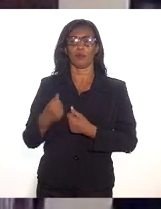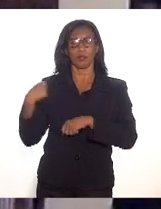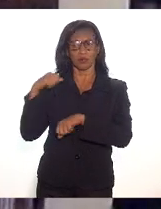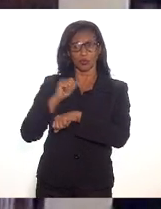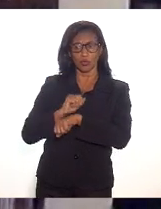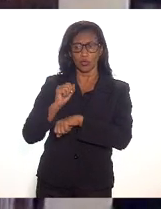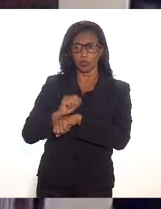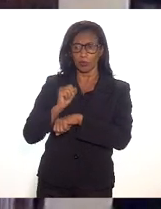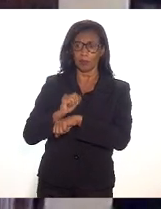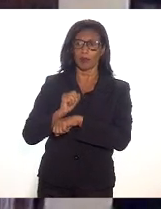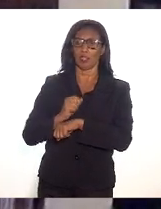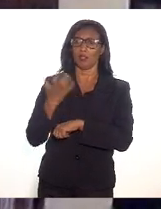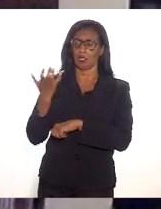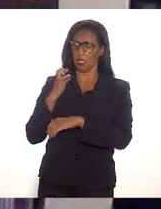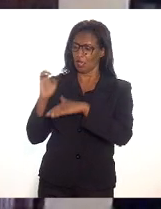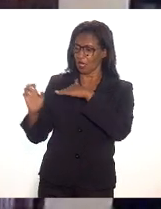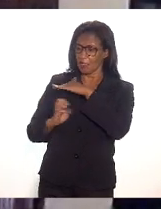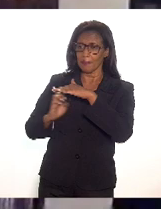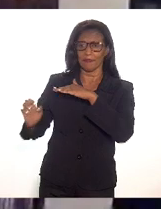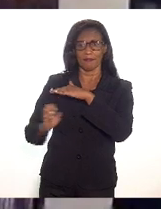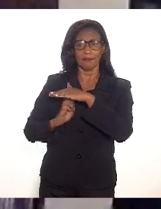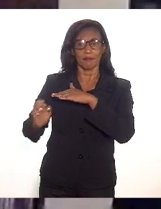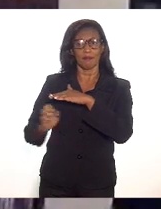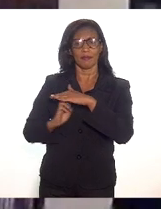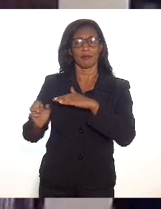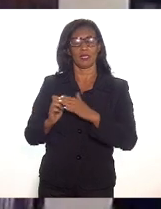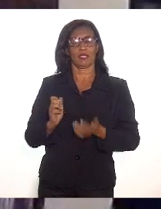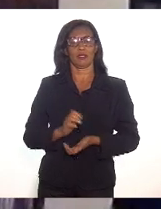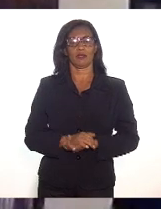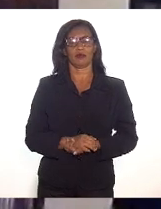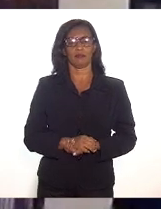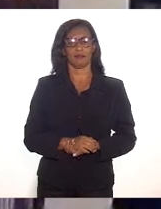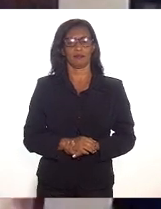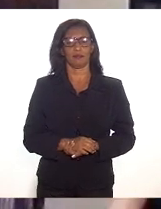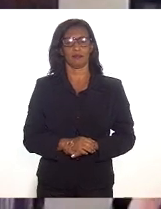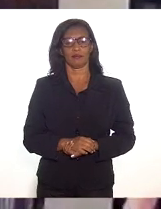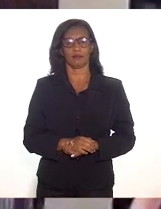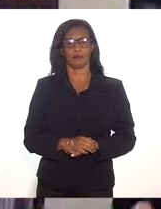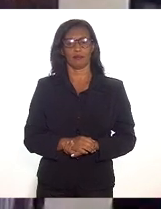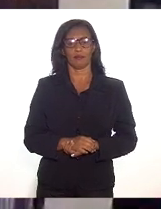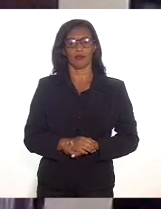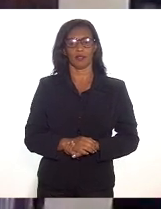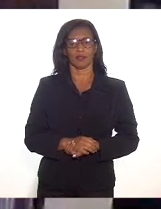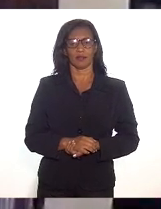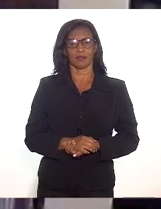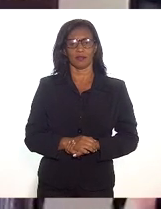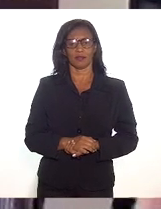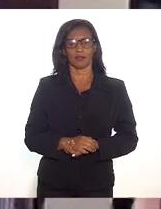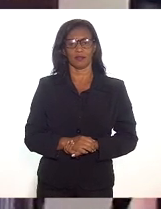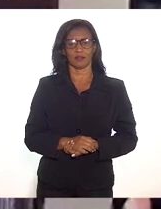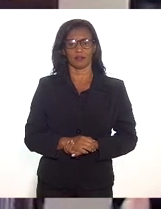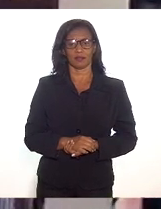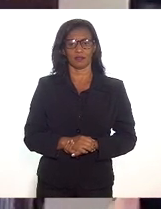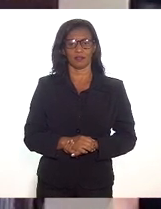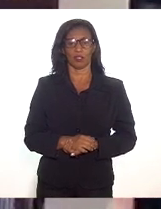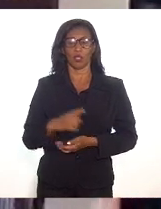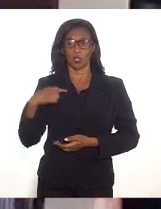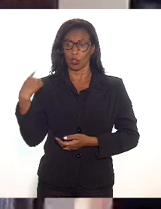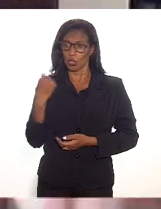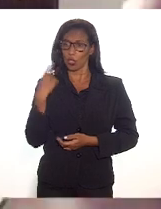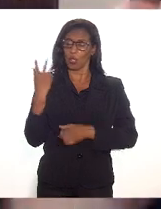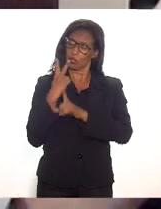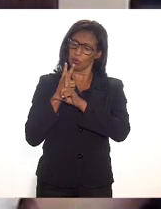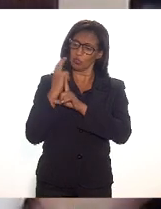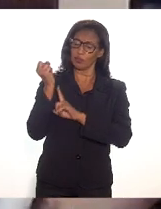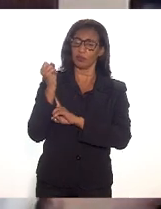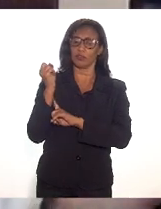de defender a empresa Sadai como uma empresa pública. Então, ganhamos. Somos vencedores. Né? Isso